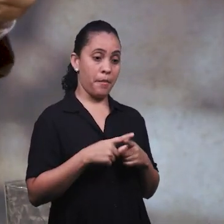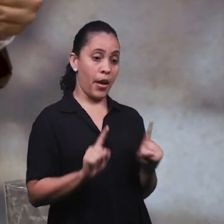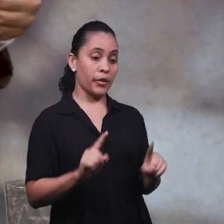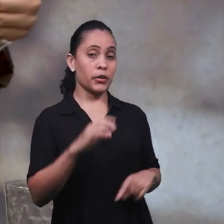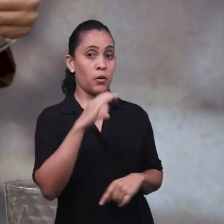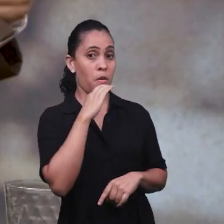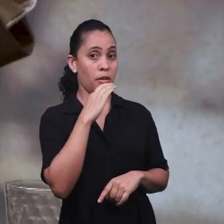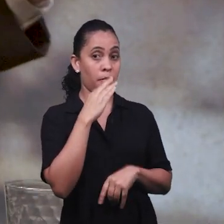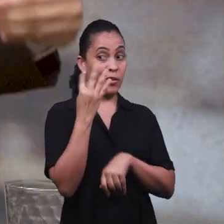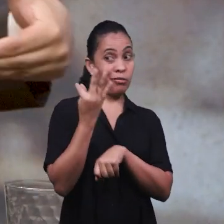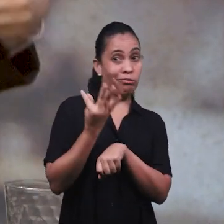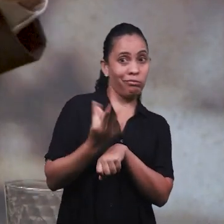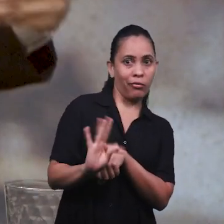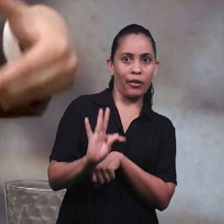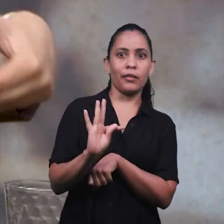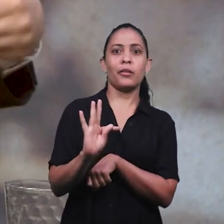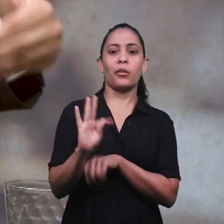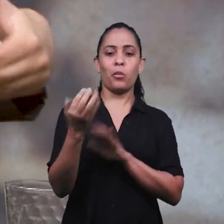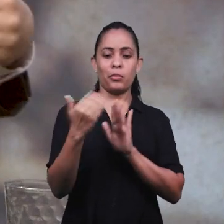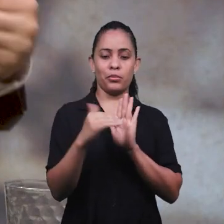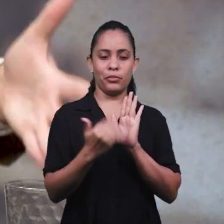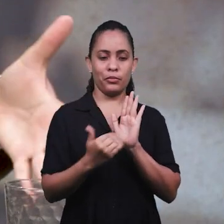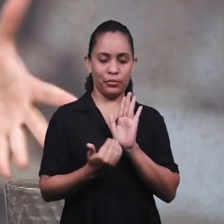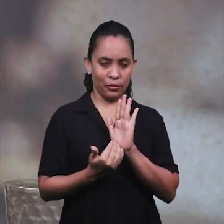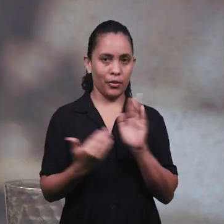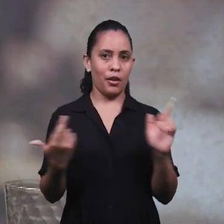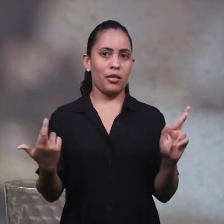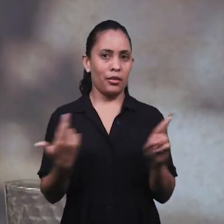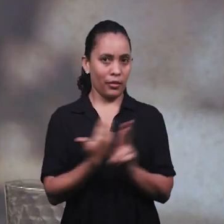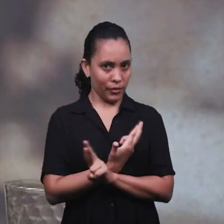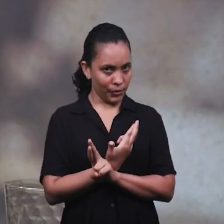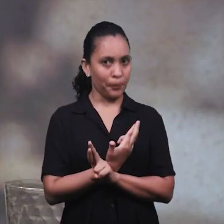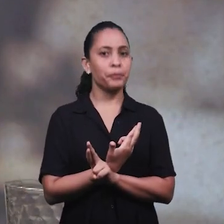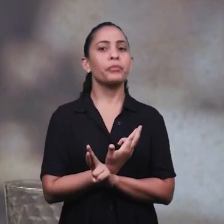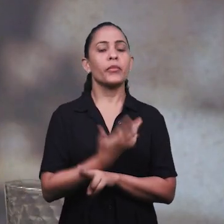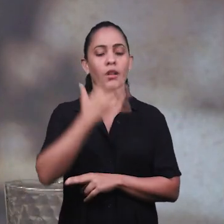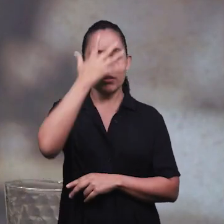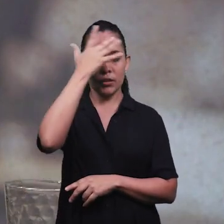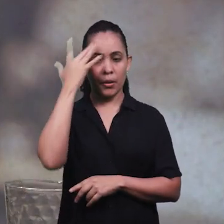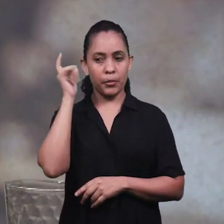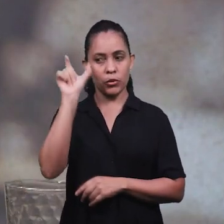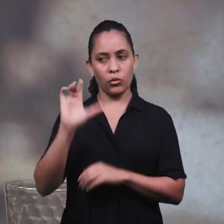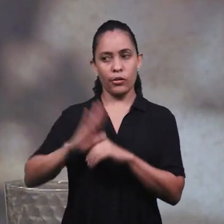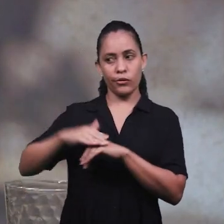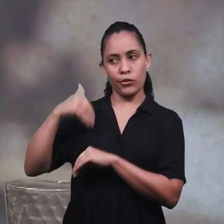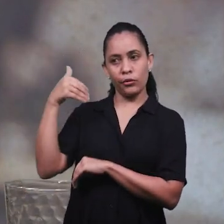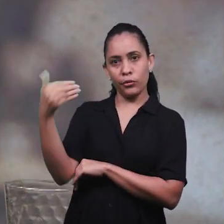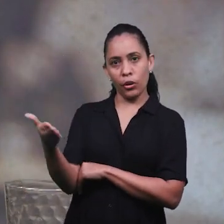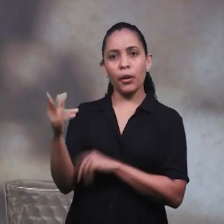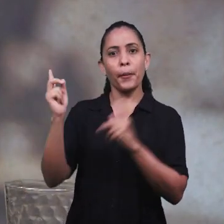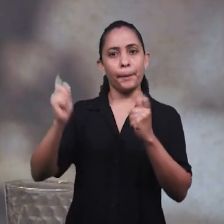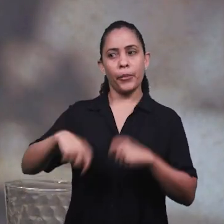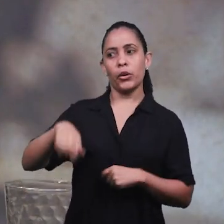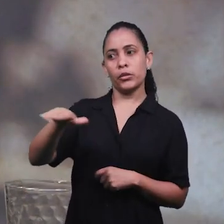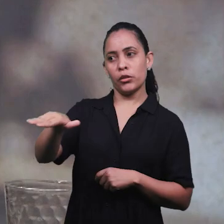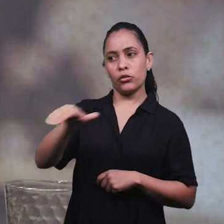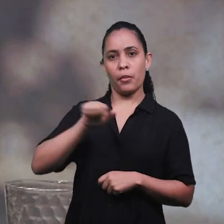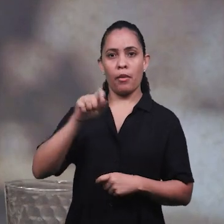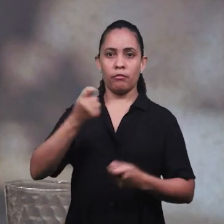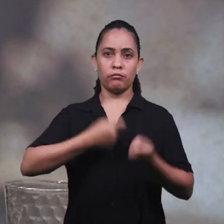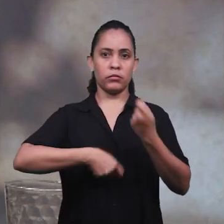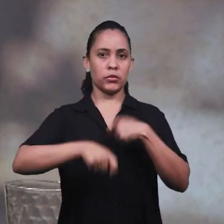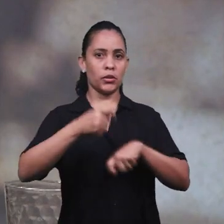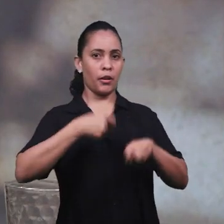conhecimento técnico acerca das questões ligadas a condomínio. Então essa pessoa, mesmo que de fora, pode ser chamada para